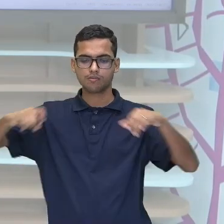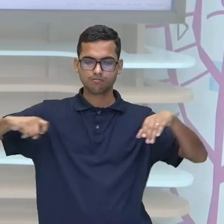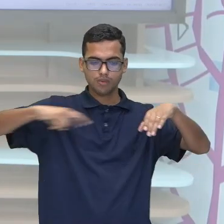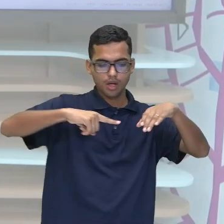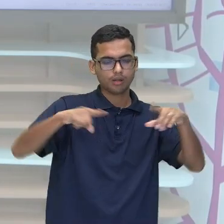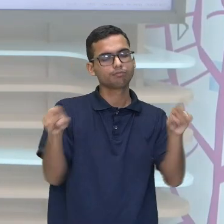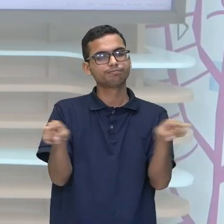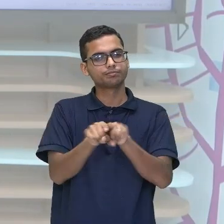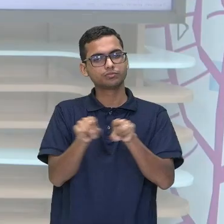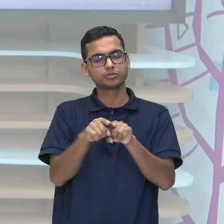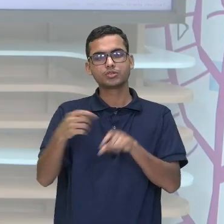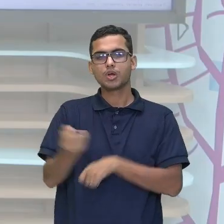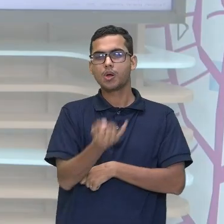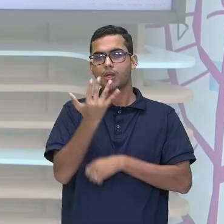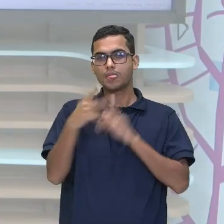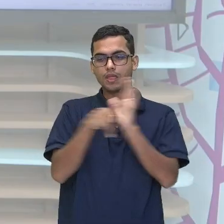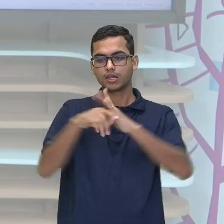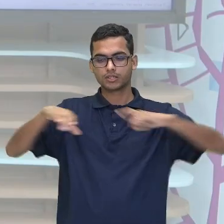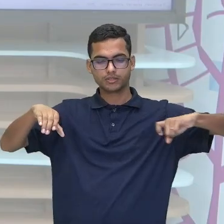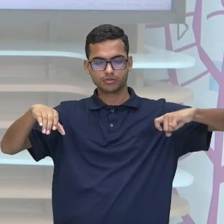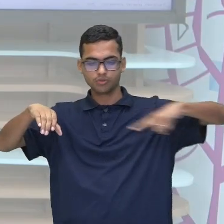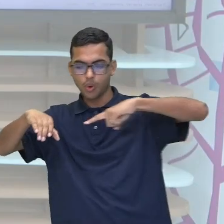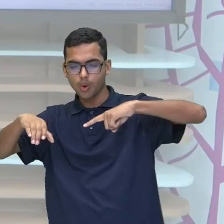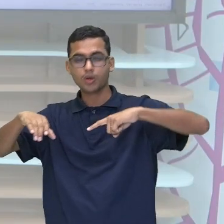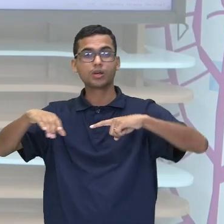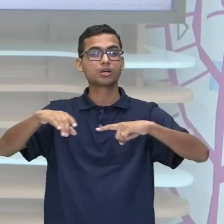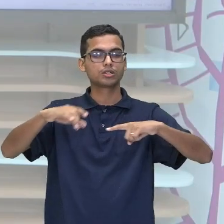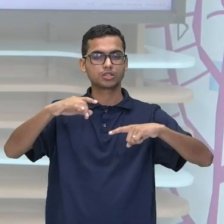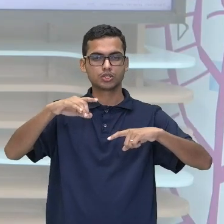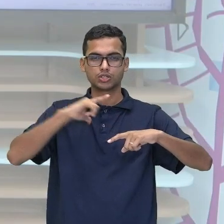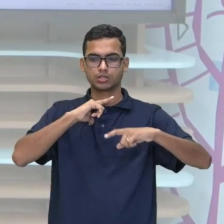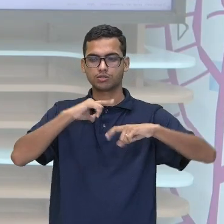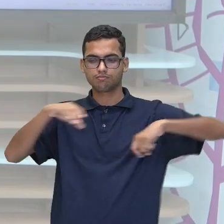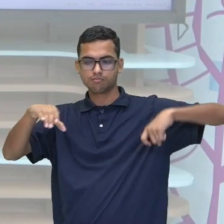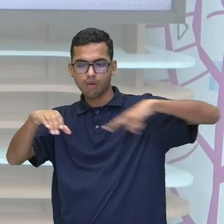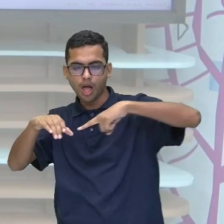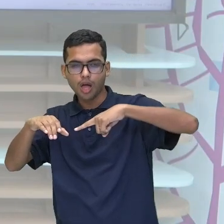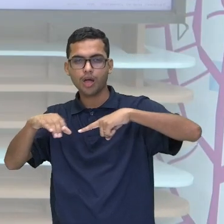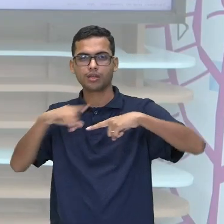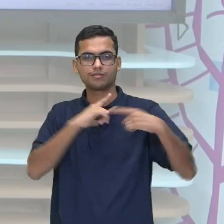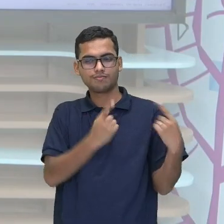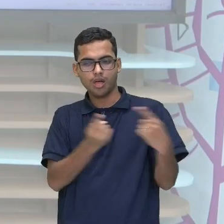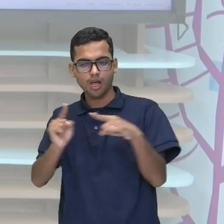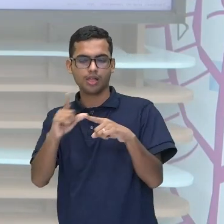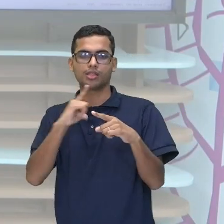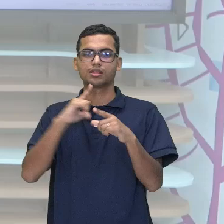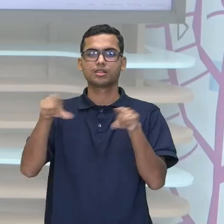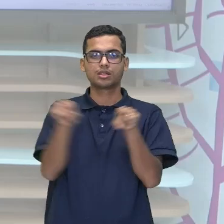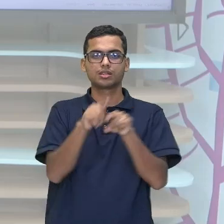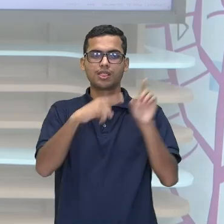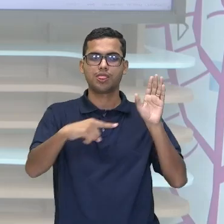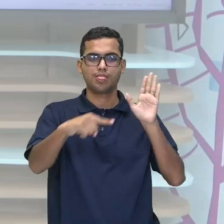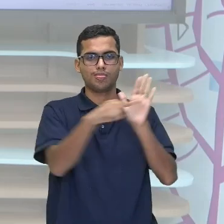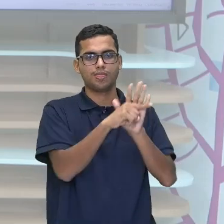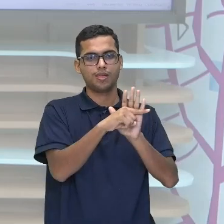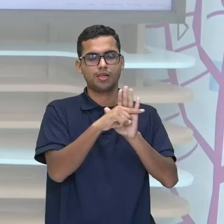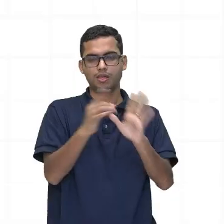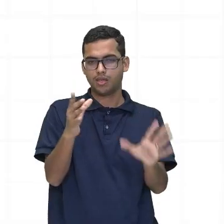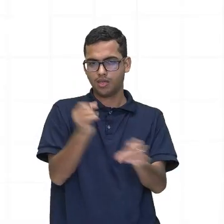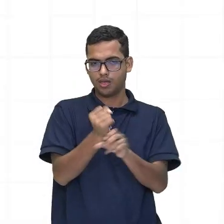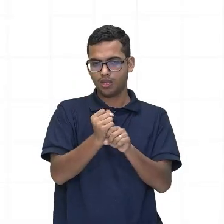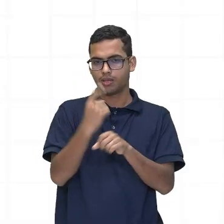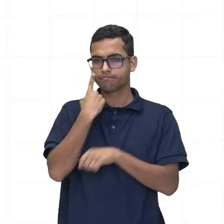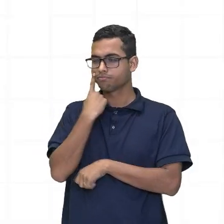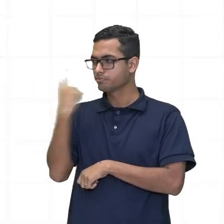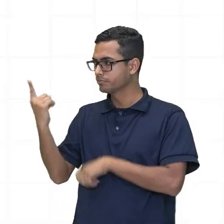gols sofridos. Então, temos aí uma diferença, tá bom? Vamos lá, vamos agora fazer aí complementar a nossa tabela,